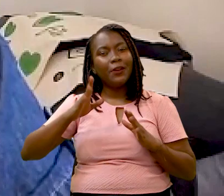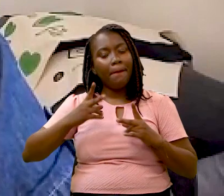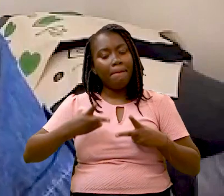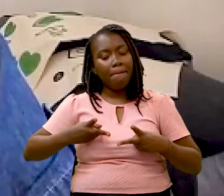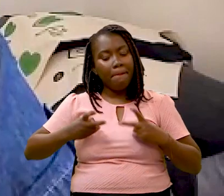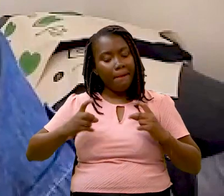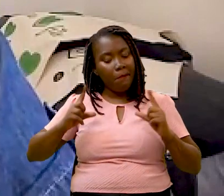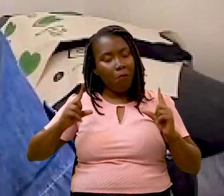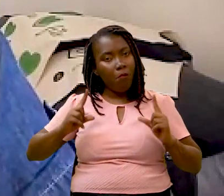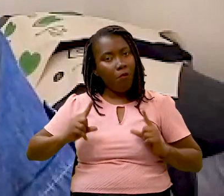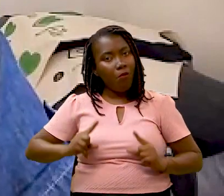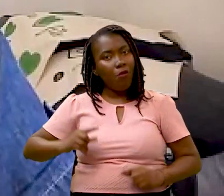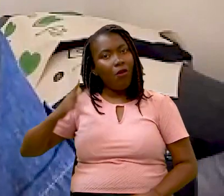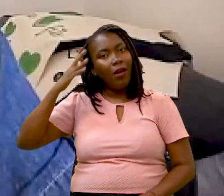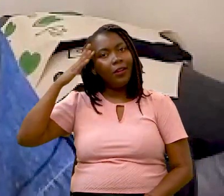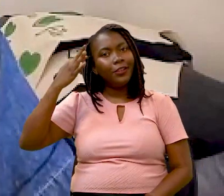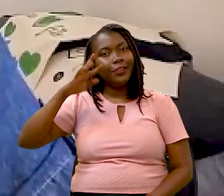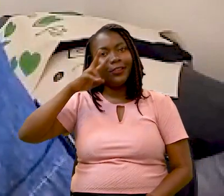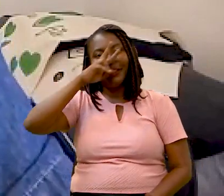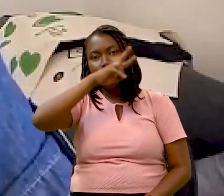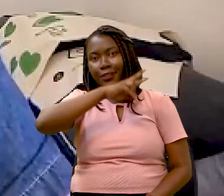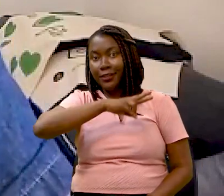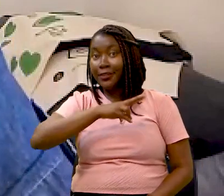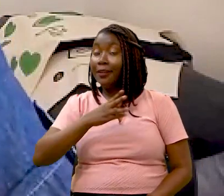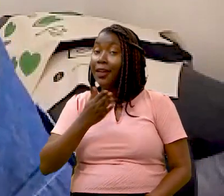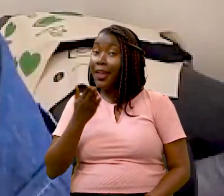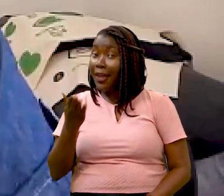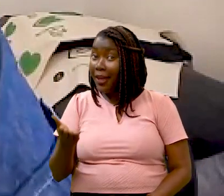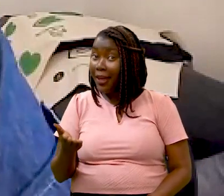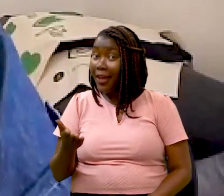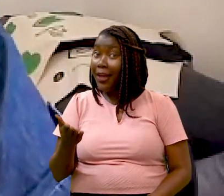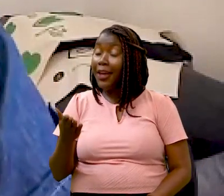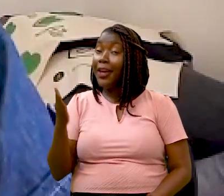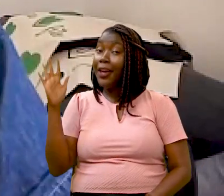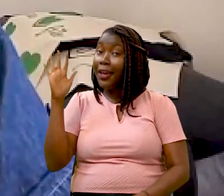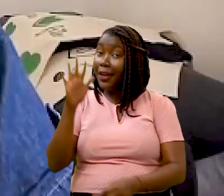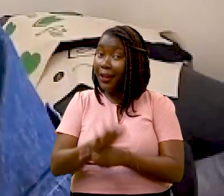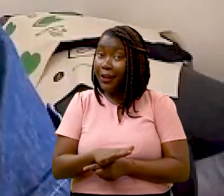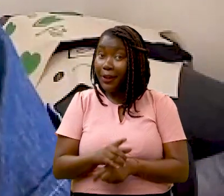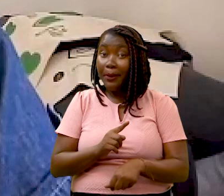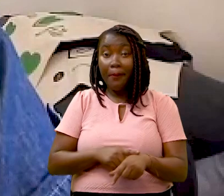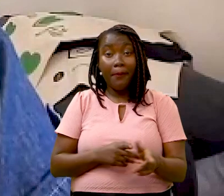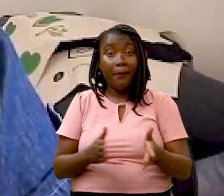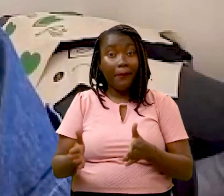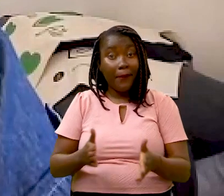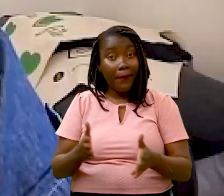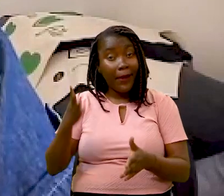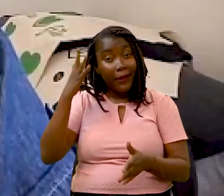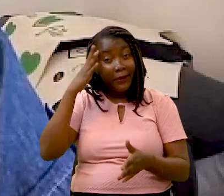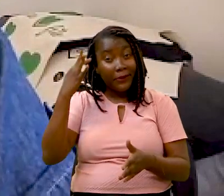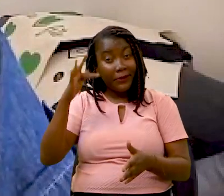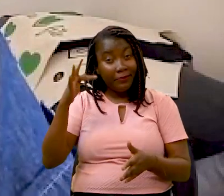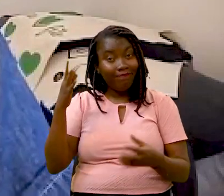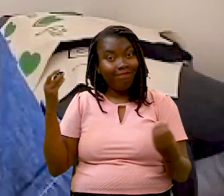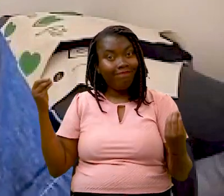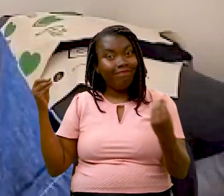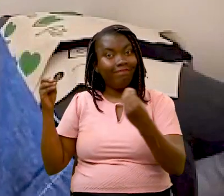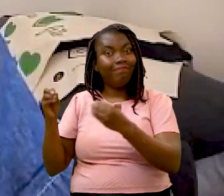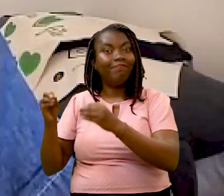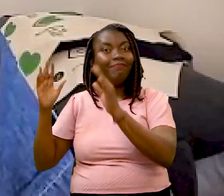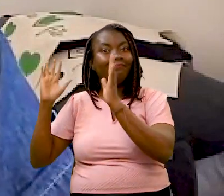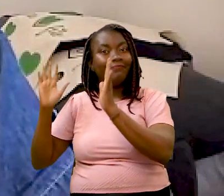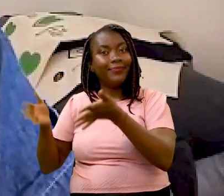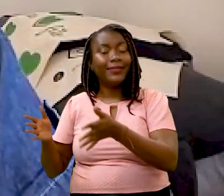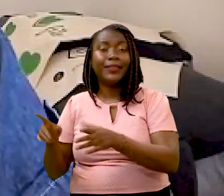uma redução drástica da dor. Essa é uma saída para o momento em que a dor já está instalada e também